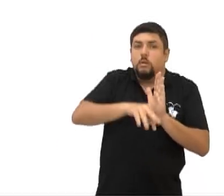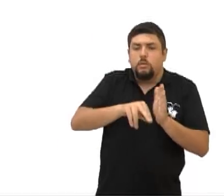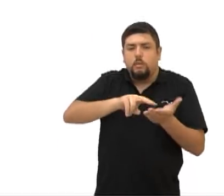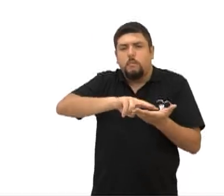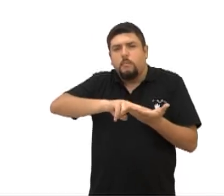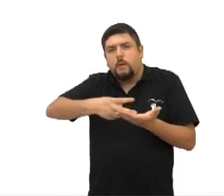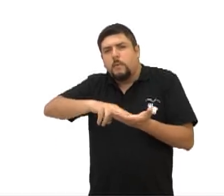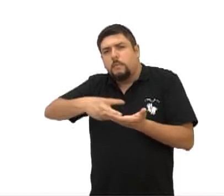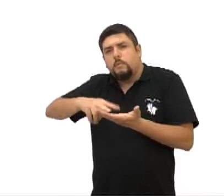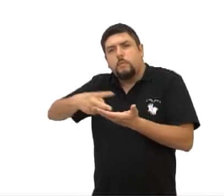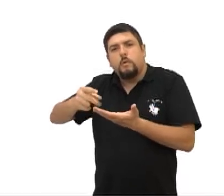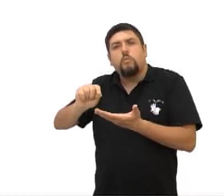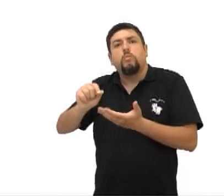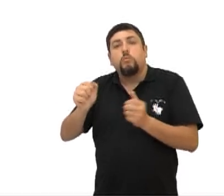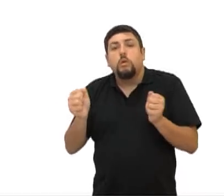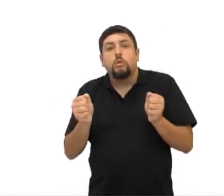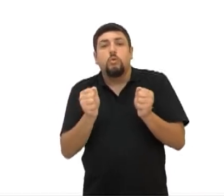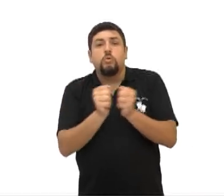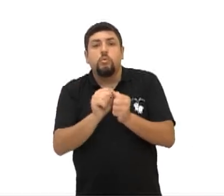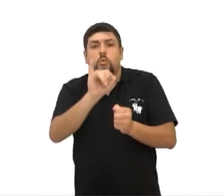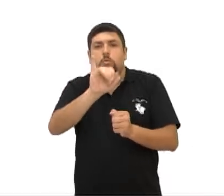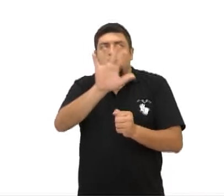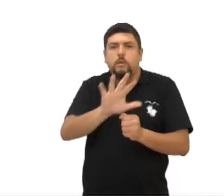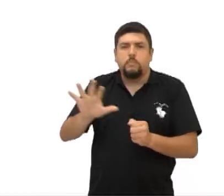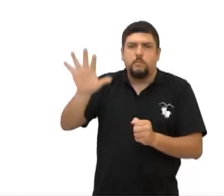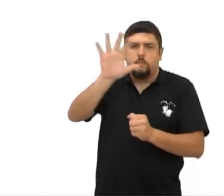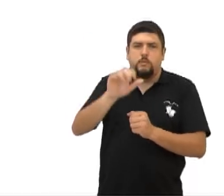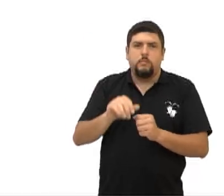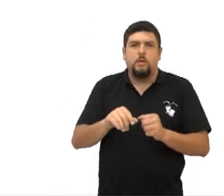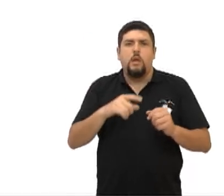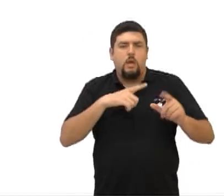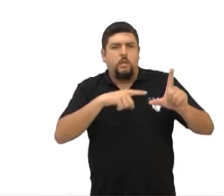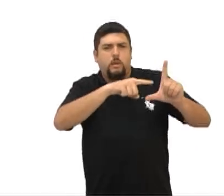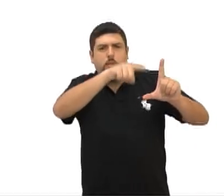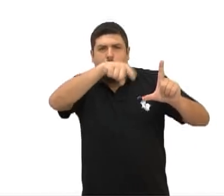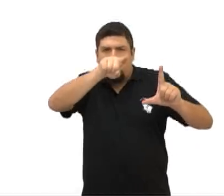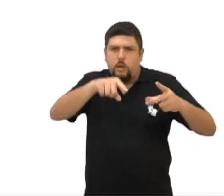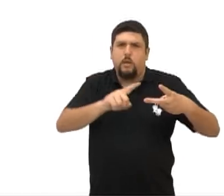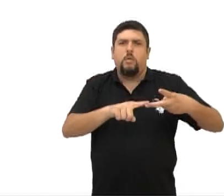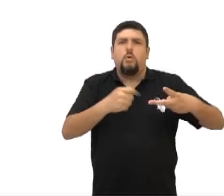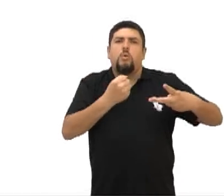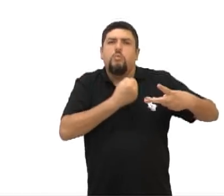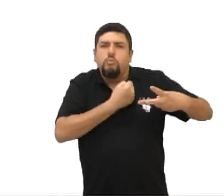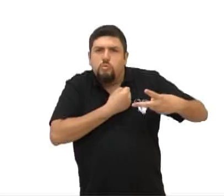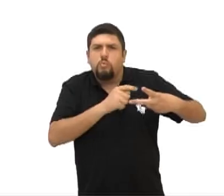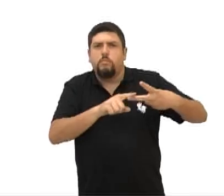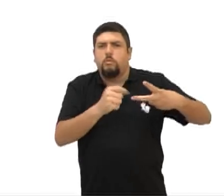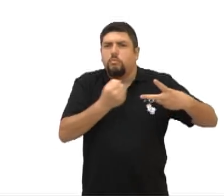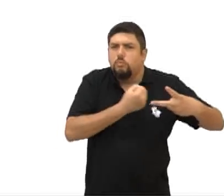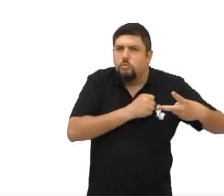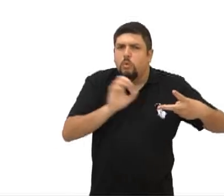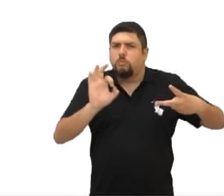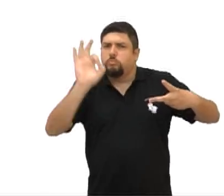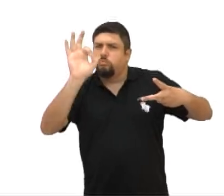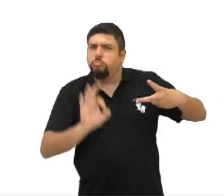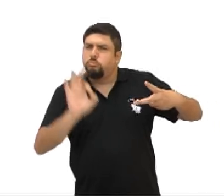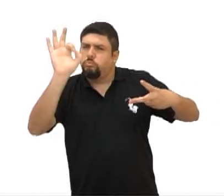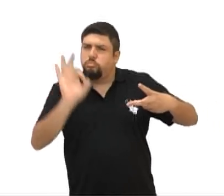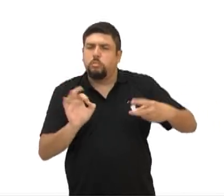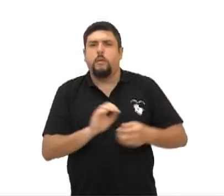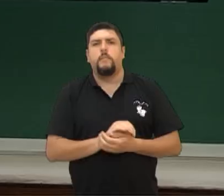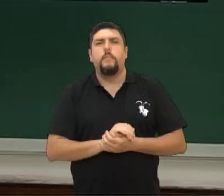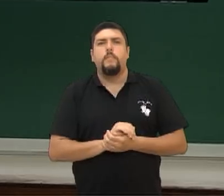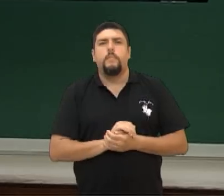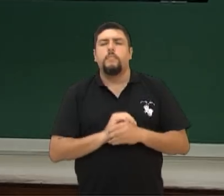auxílio de material gráfico diverso. Então vamos ter gráficos, números, porcentagens, e por fim, nós vamos